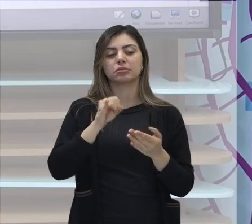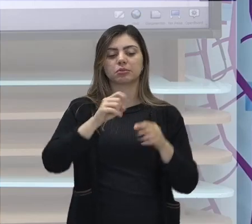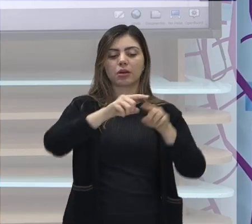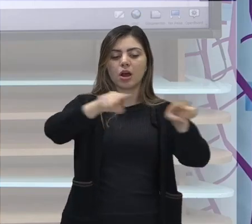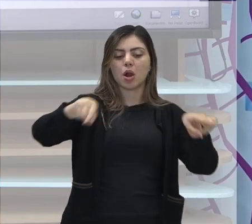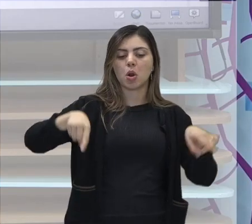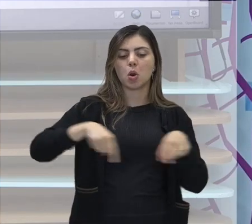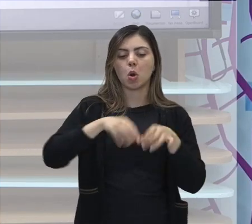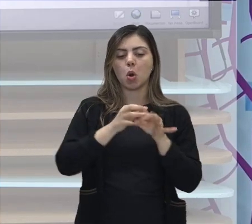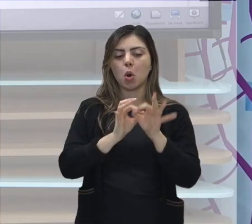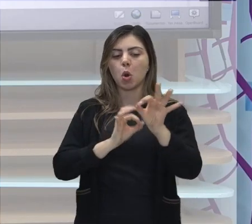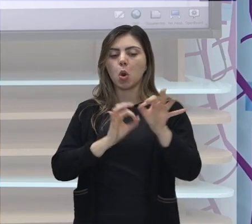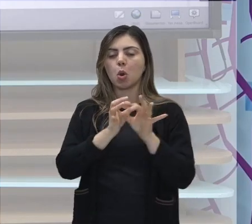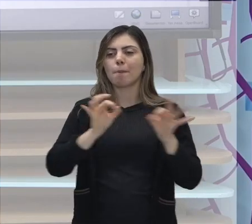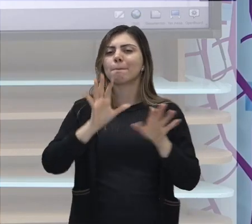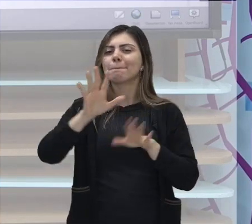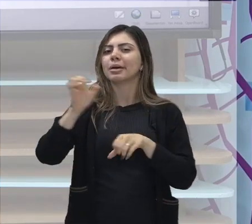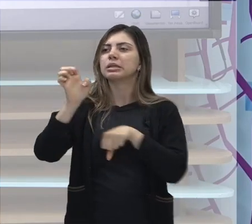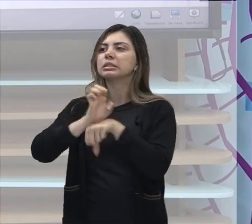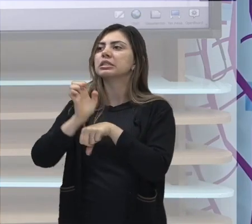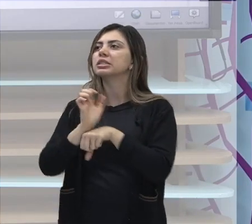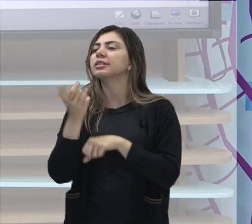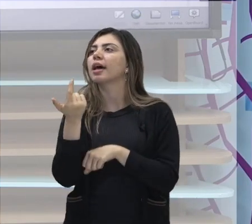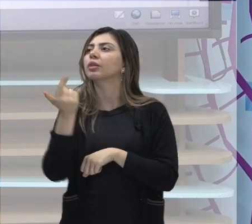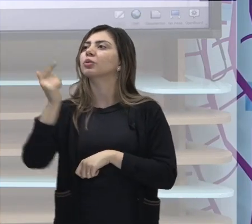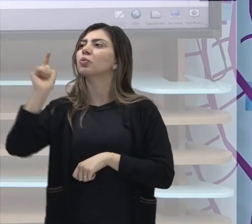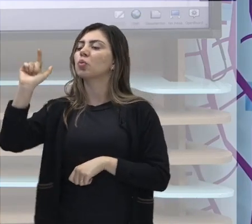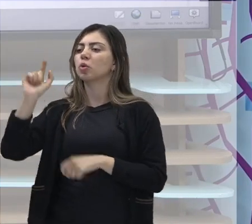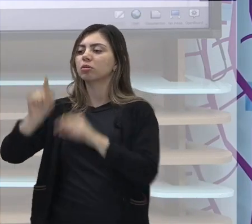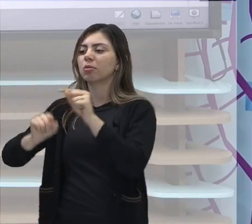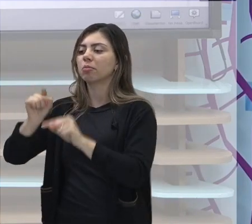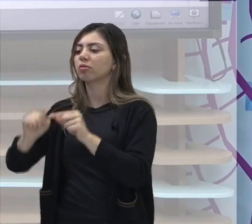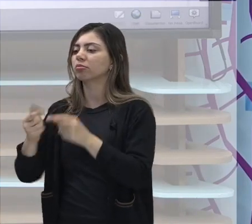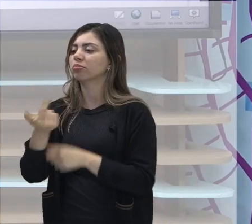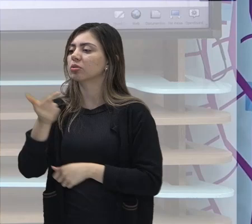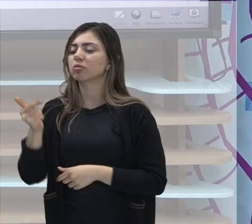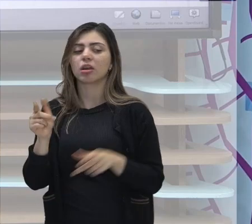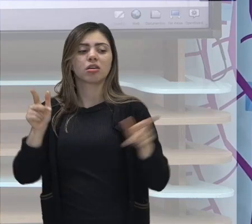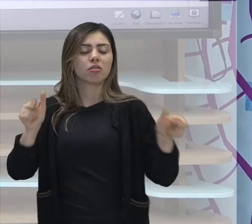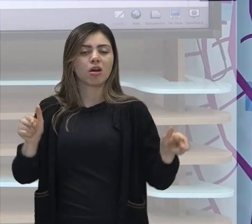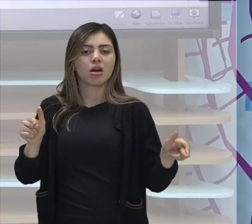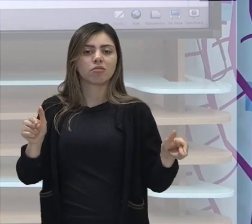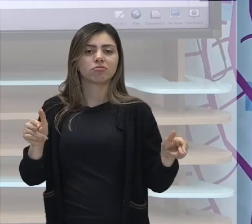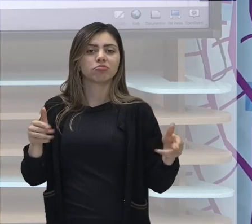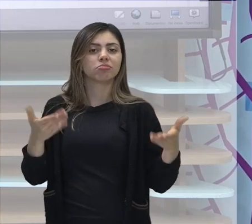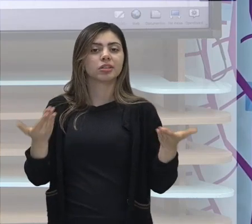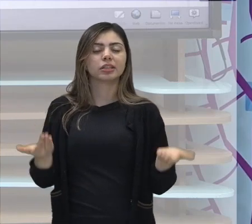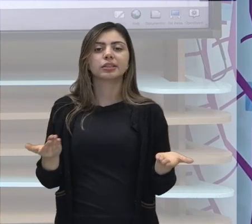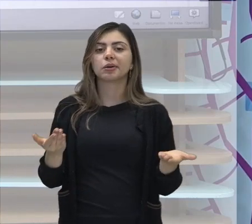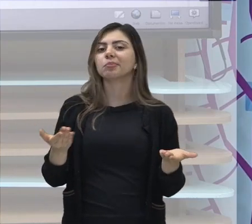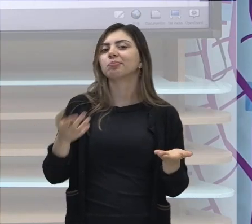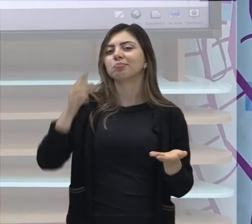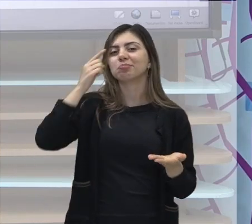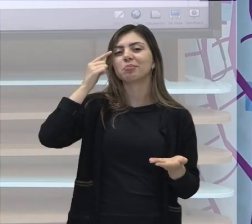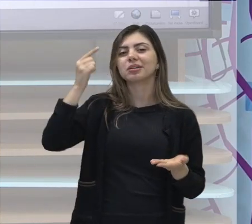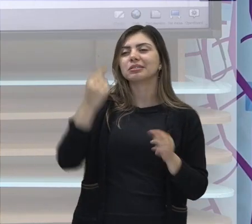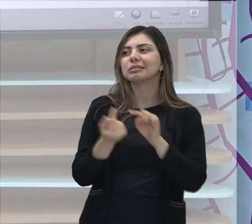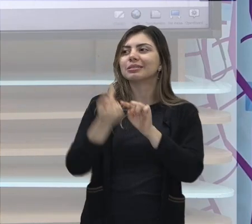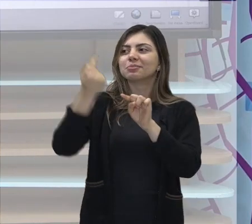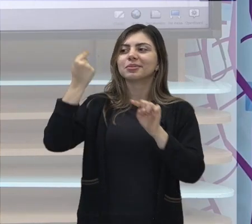estado, você não encontra esses produtos, imagine, né, durante o século